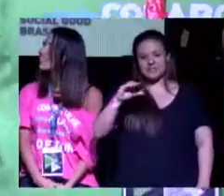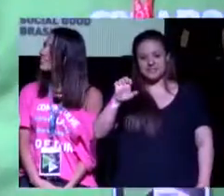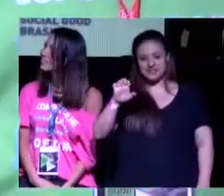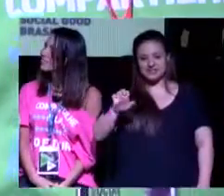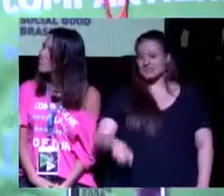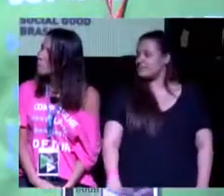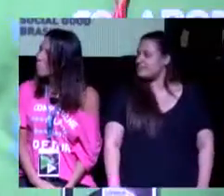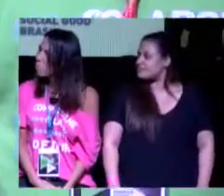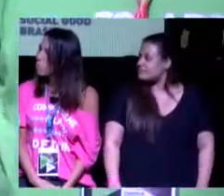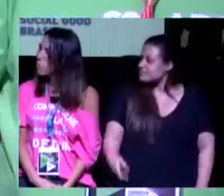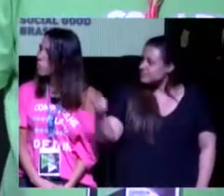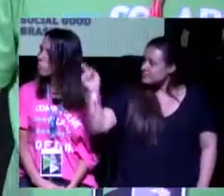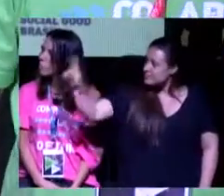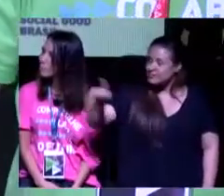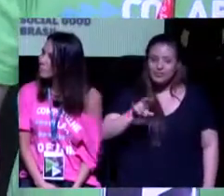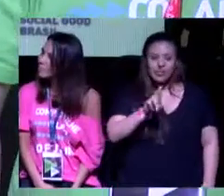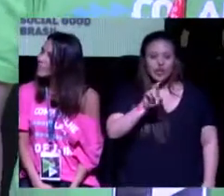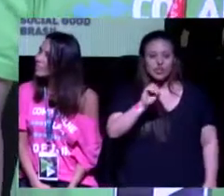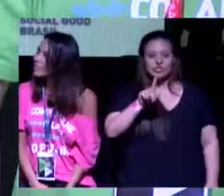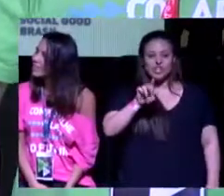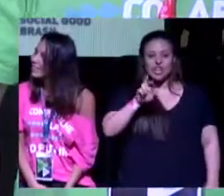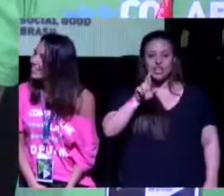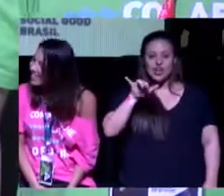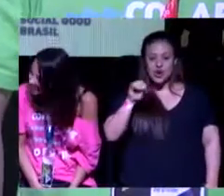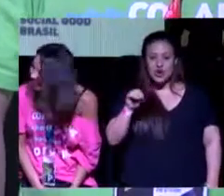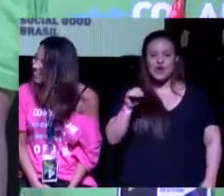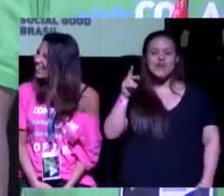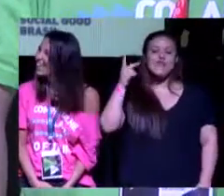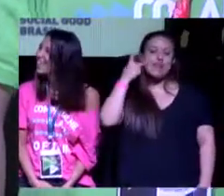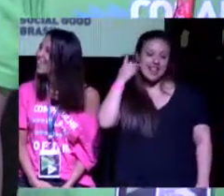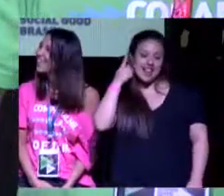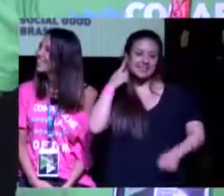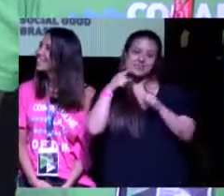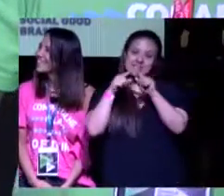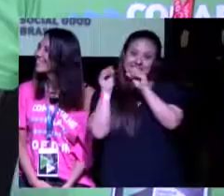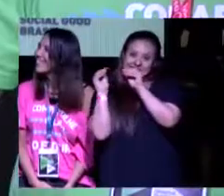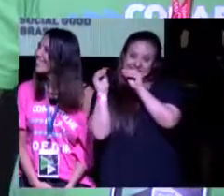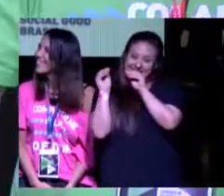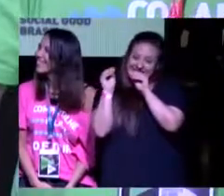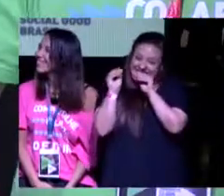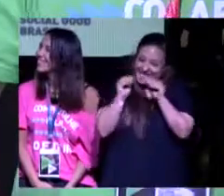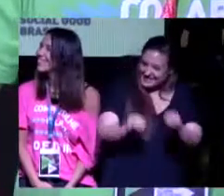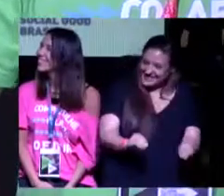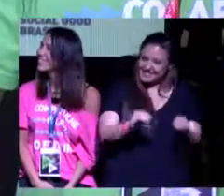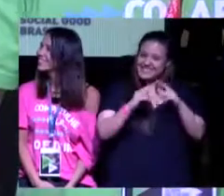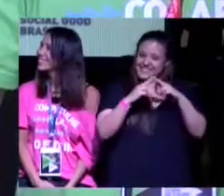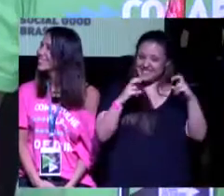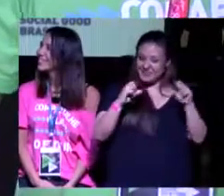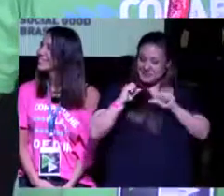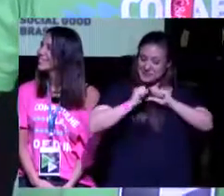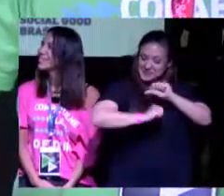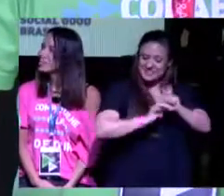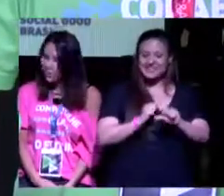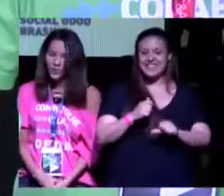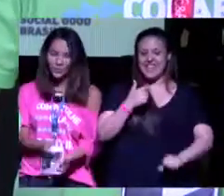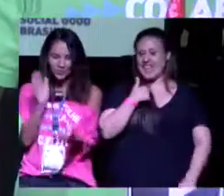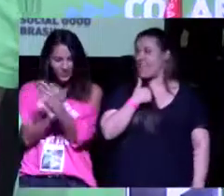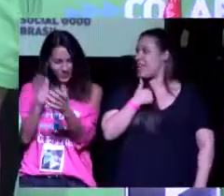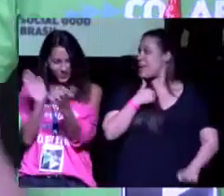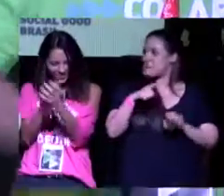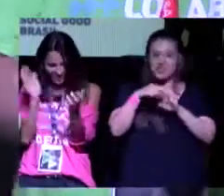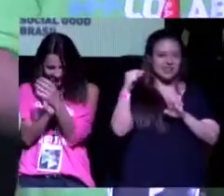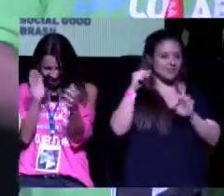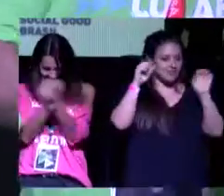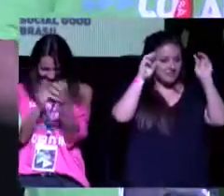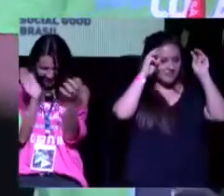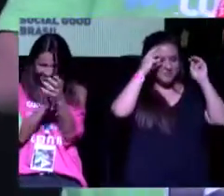Rogério, Fortaleza, mas em processo de virar manezinho, já moro em Floripa há um tempo. E eu sou empreendedor social e médico.